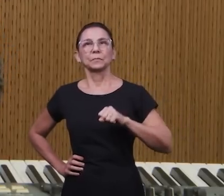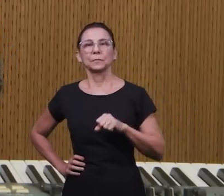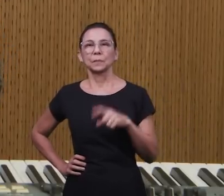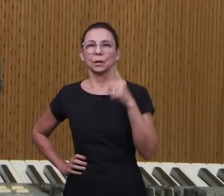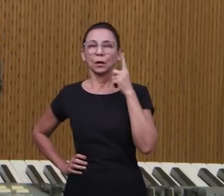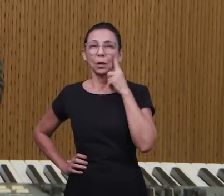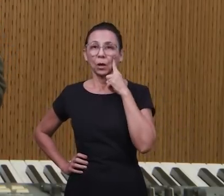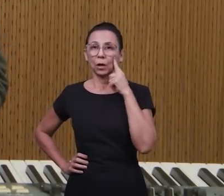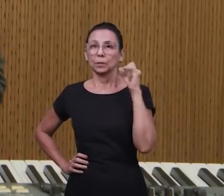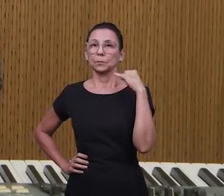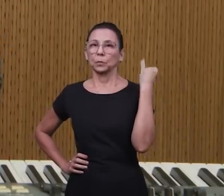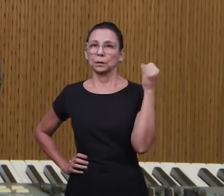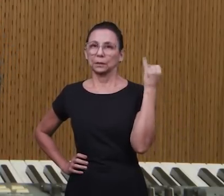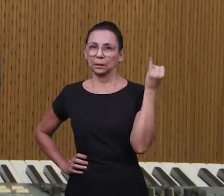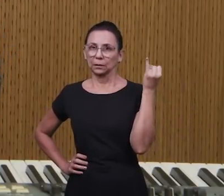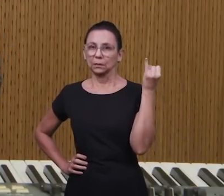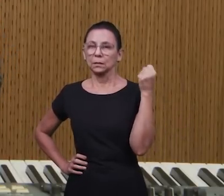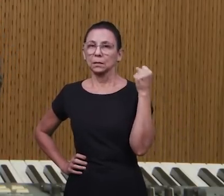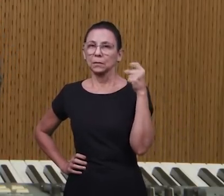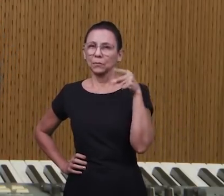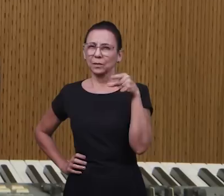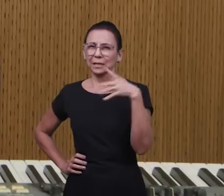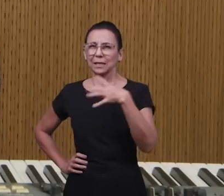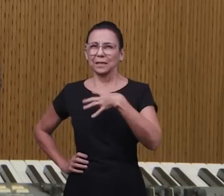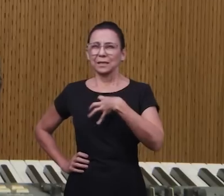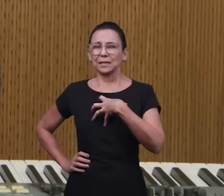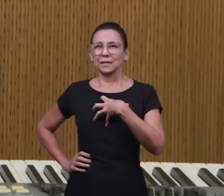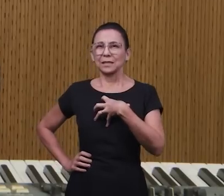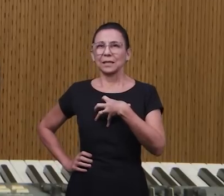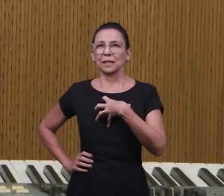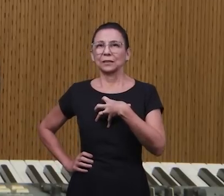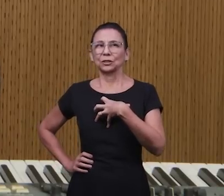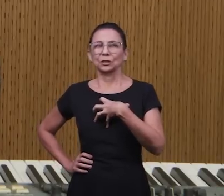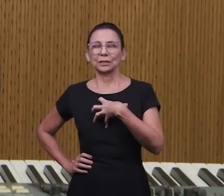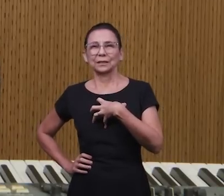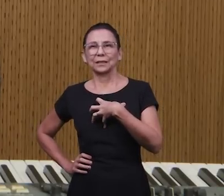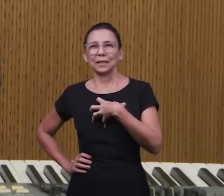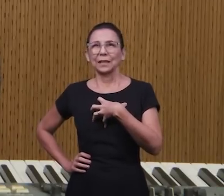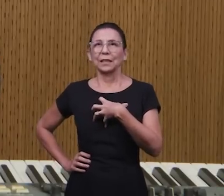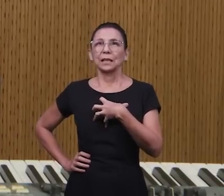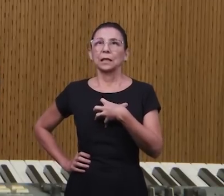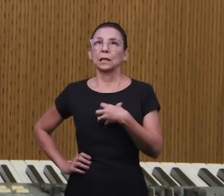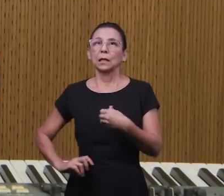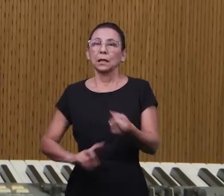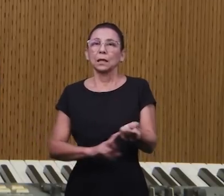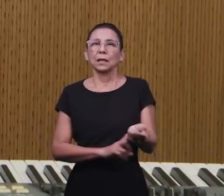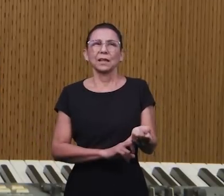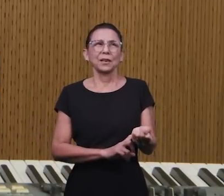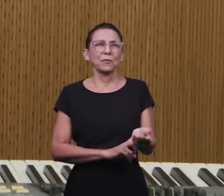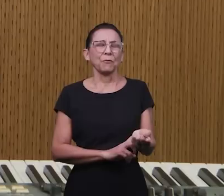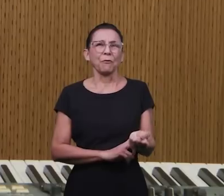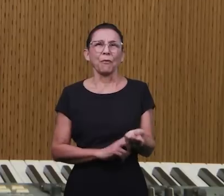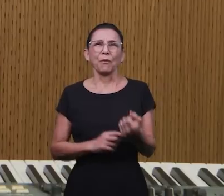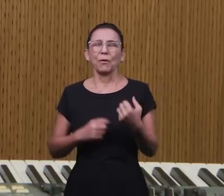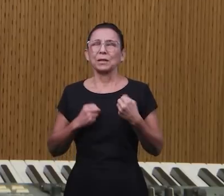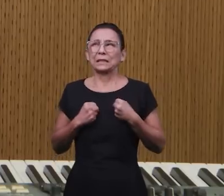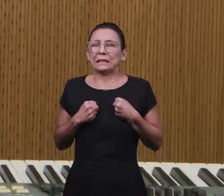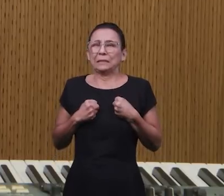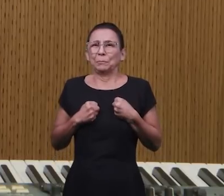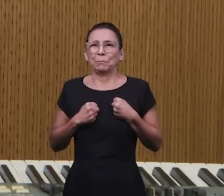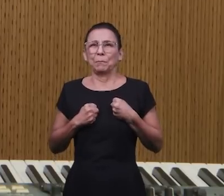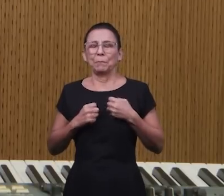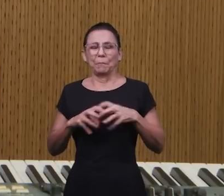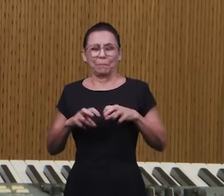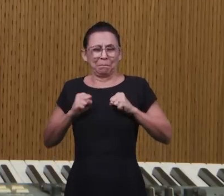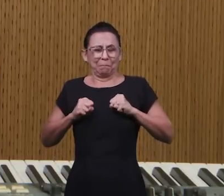Um detalhe também importante. Se você sente tensão para fazer esse exercício, faça mais relaxadamente,